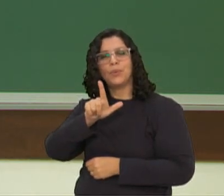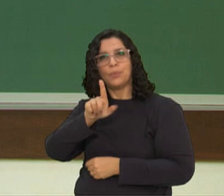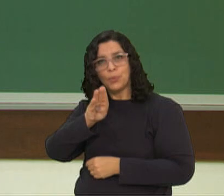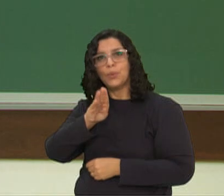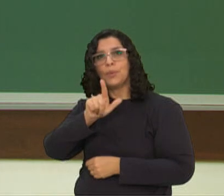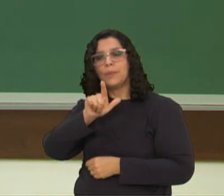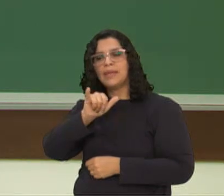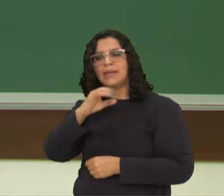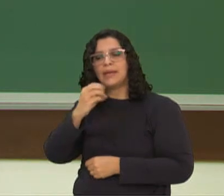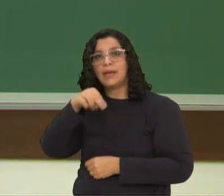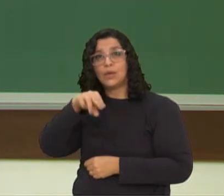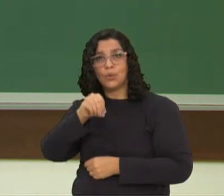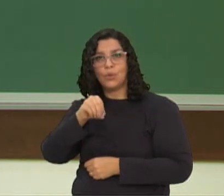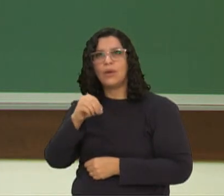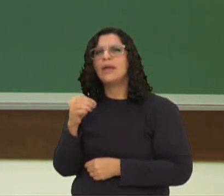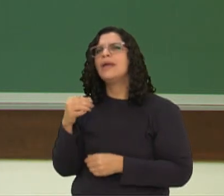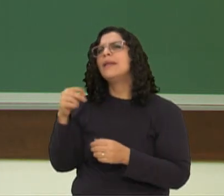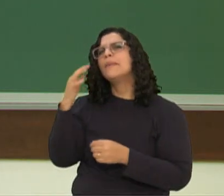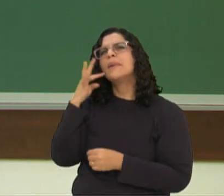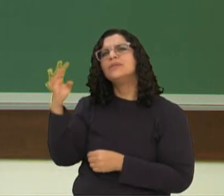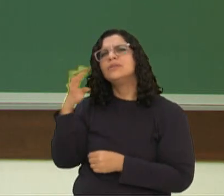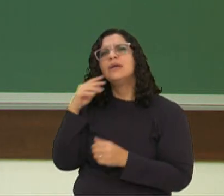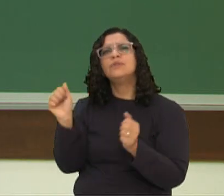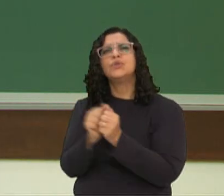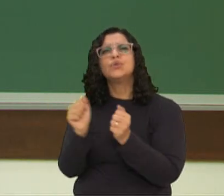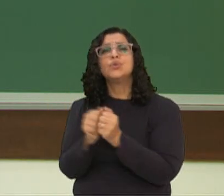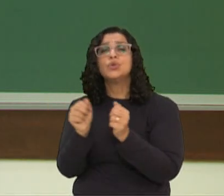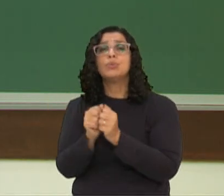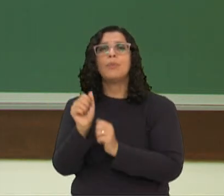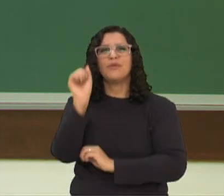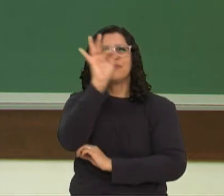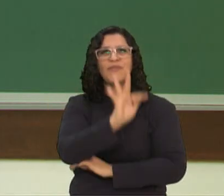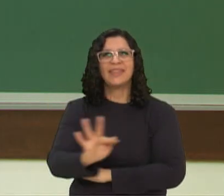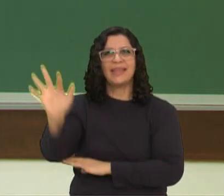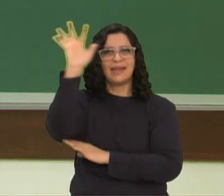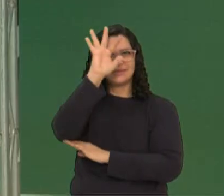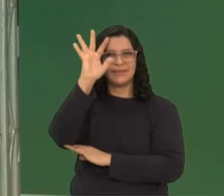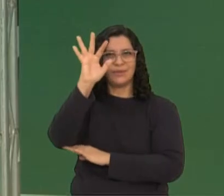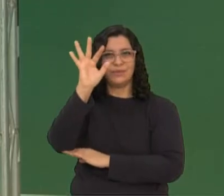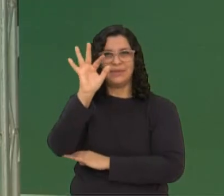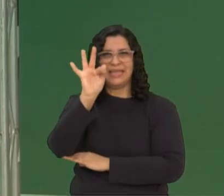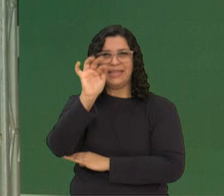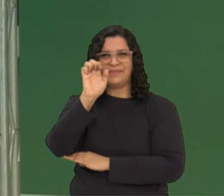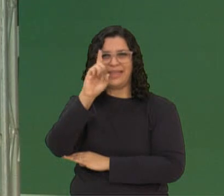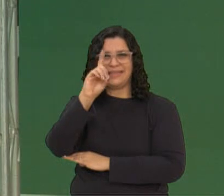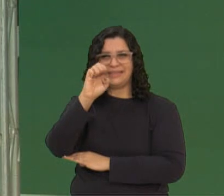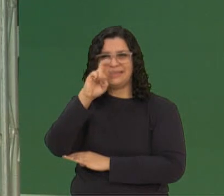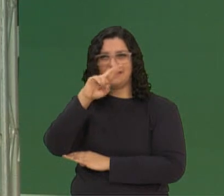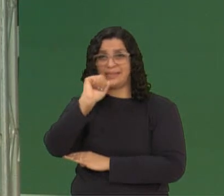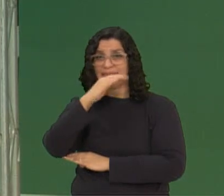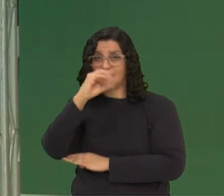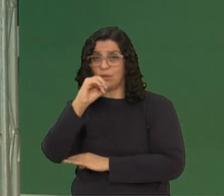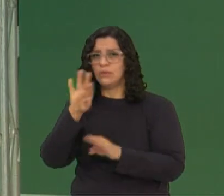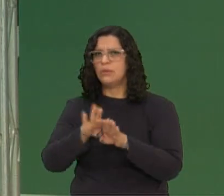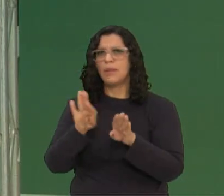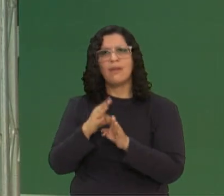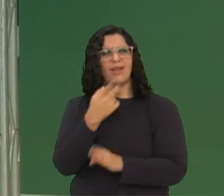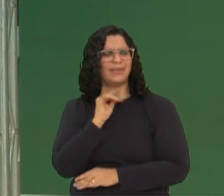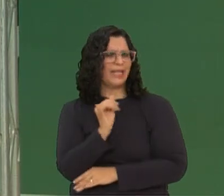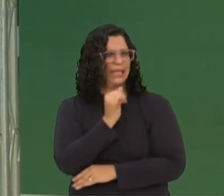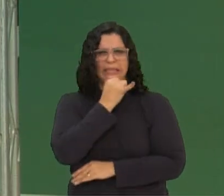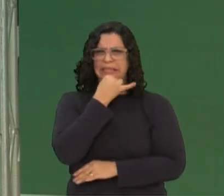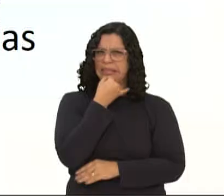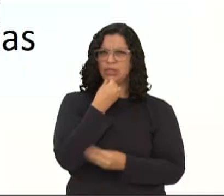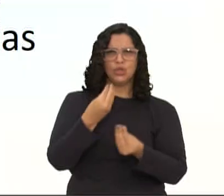da Suíça, um modelo de federalismo. Porém, o que ele vai dizer? Que é lastimável,